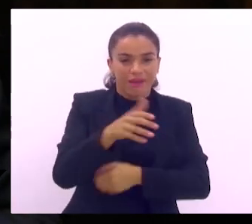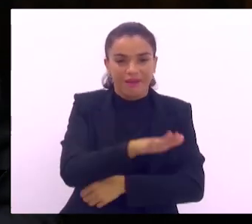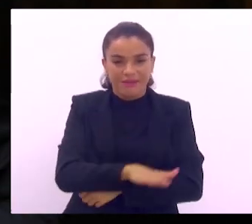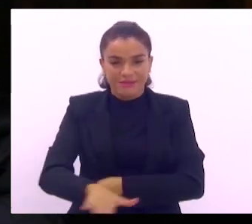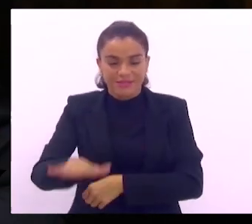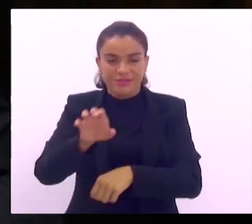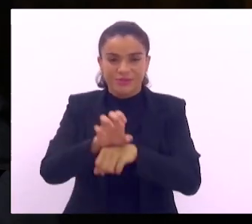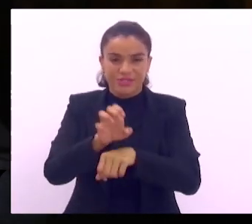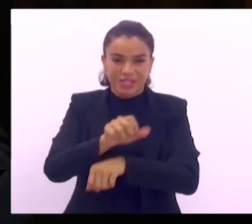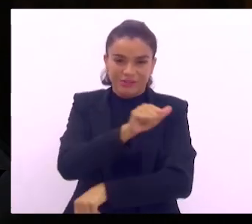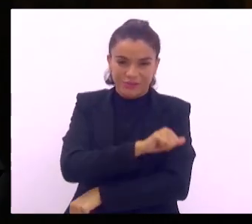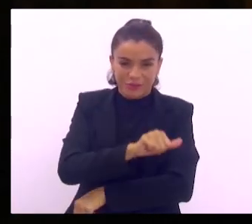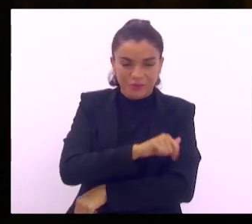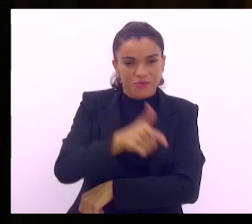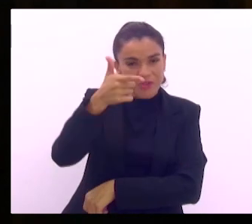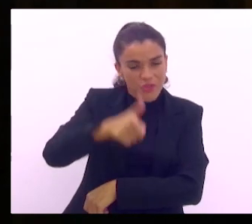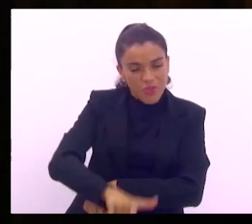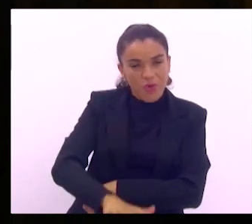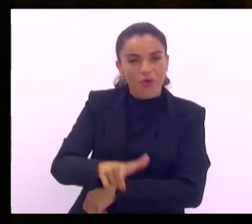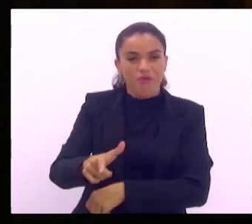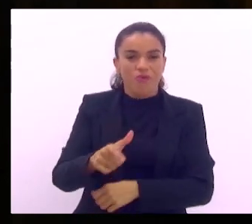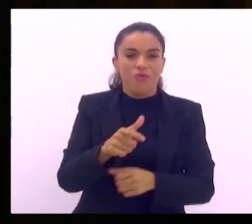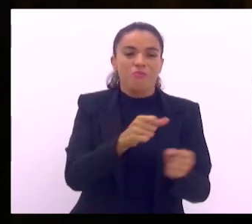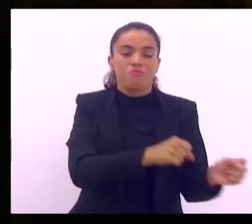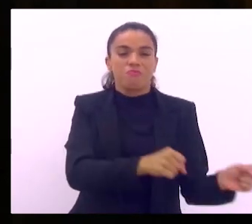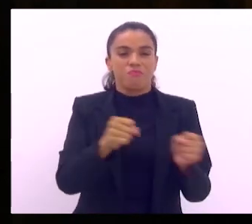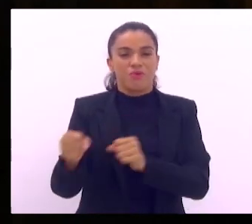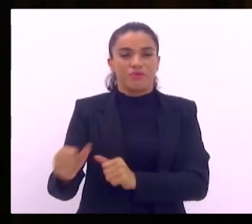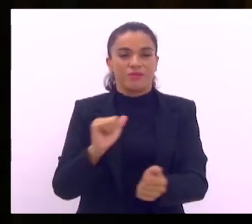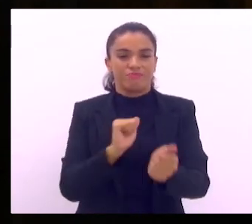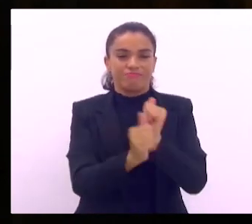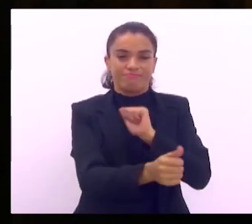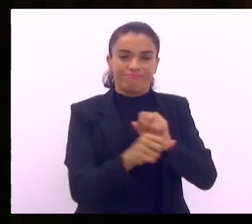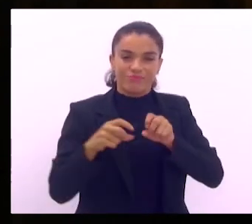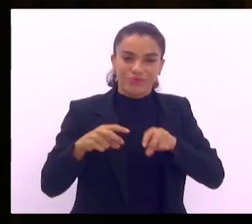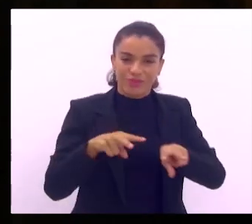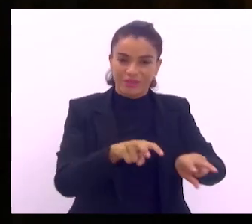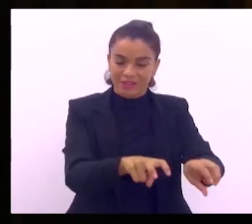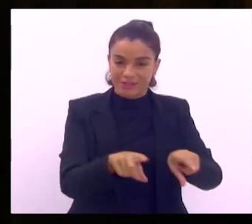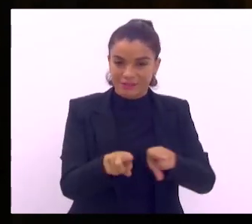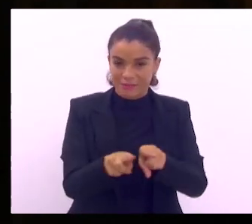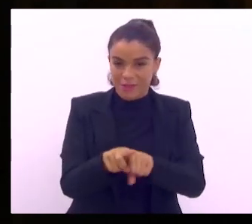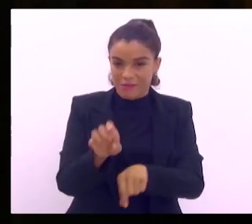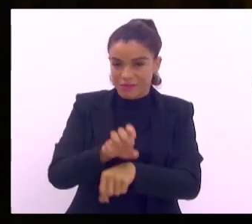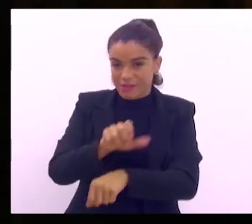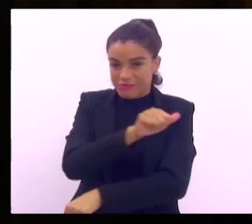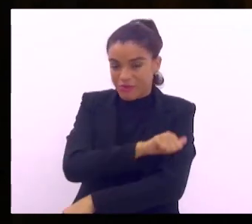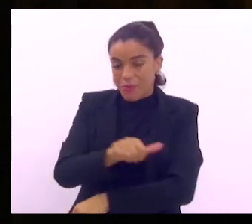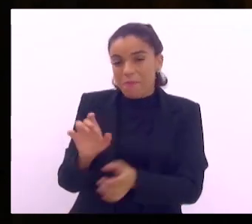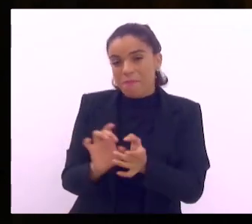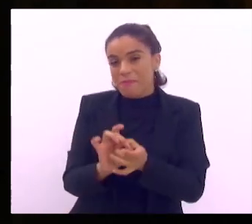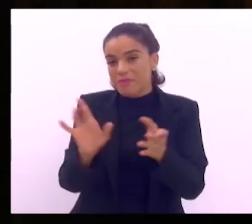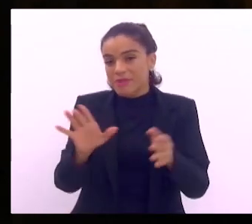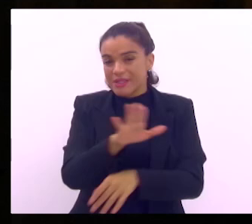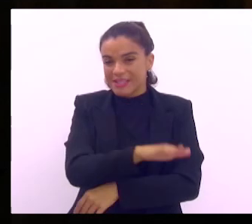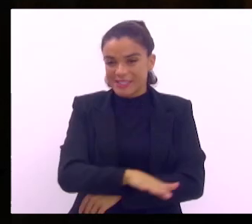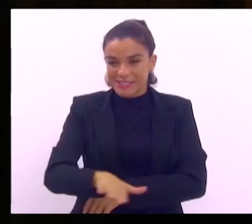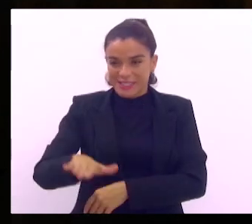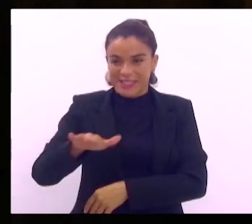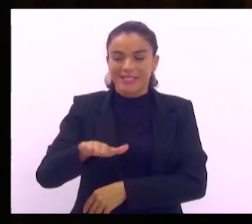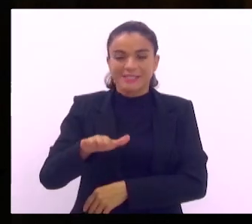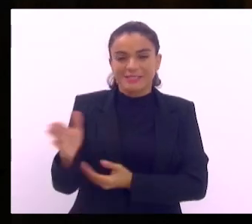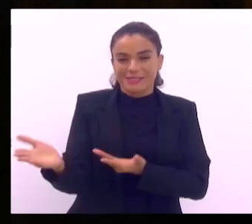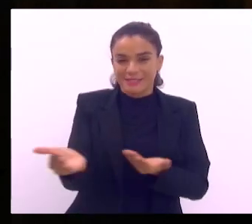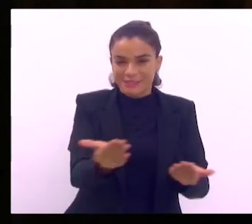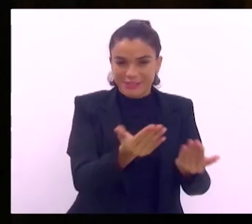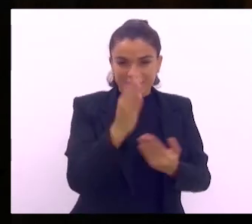Estado do Rio de Janeiro volte a ser uma grande potência no atletismo, mas mais do que isso, que o Estado do Rio de Janeiro permita que as crianças e